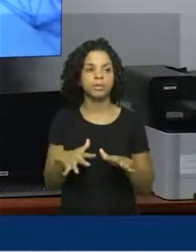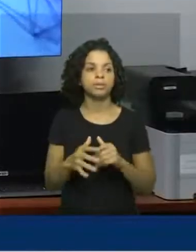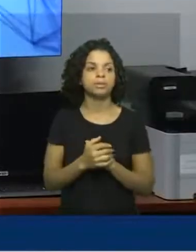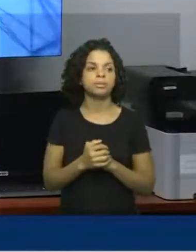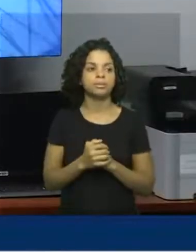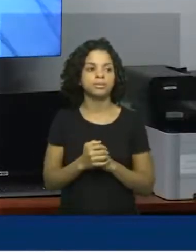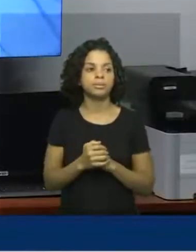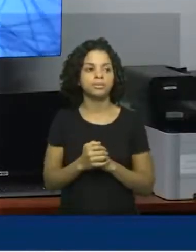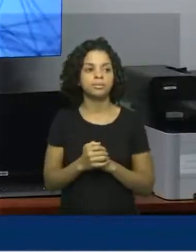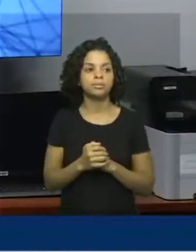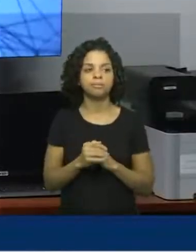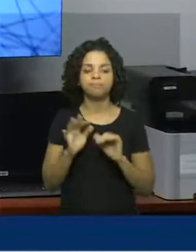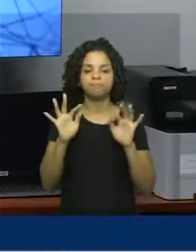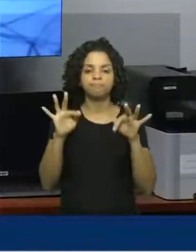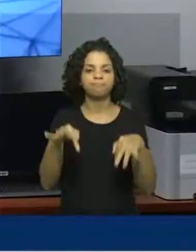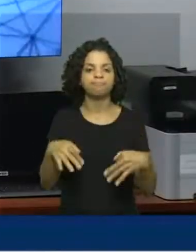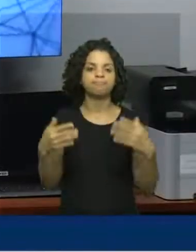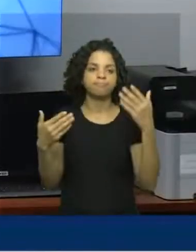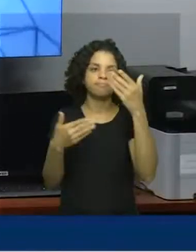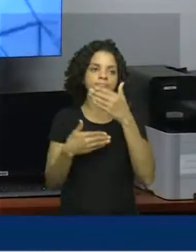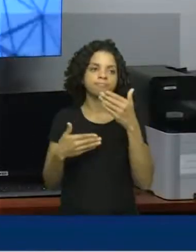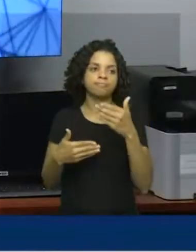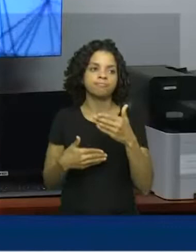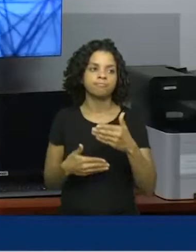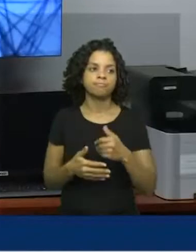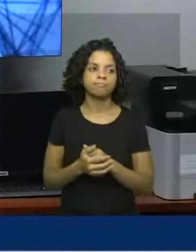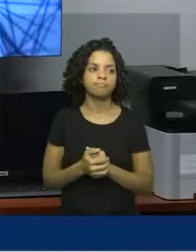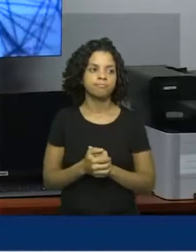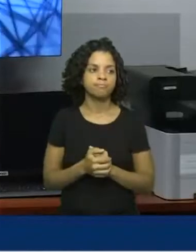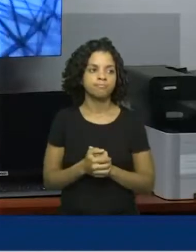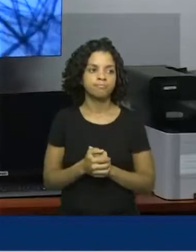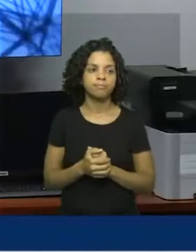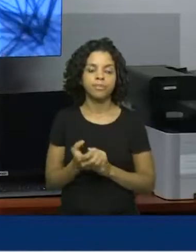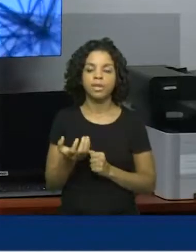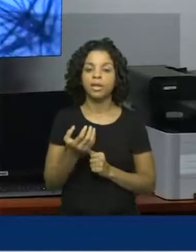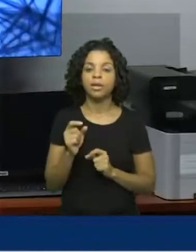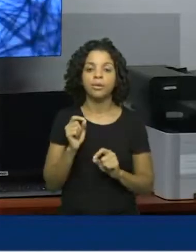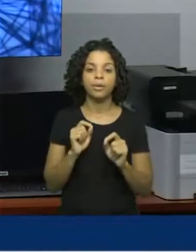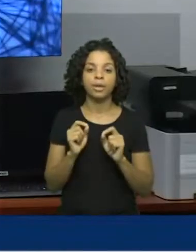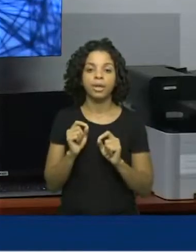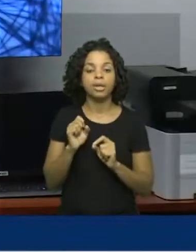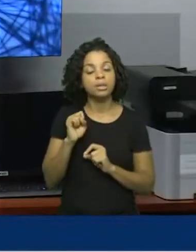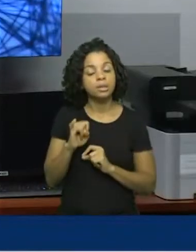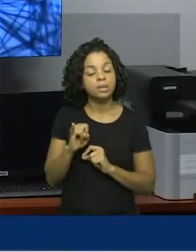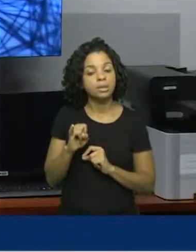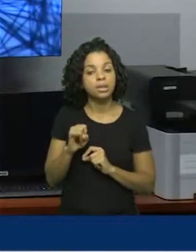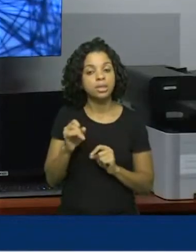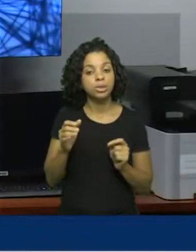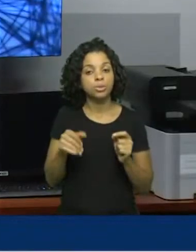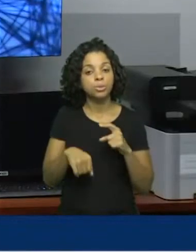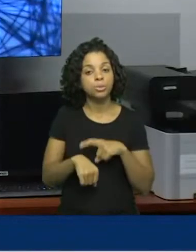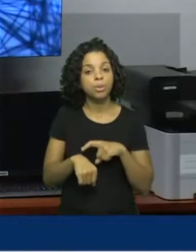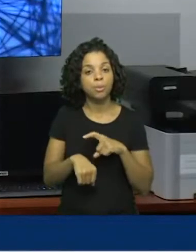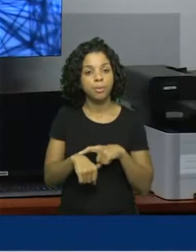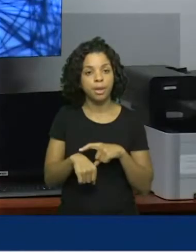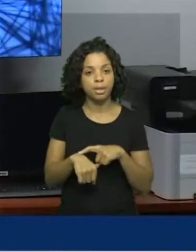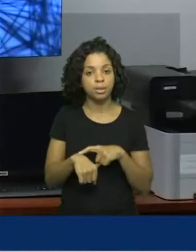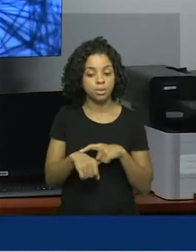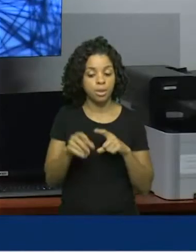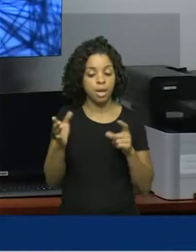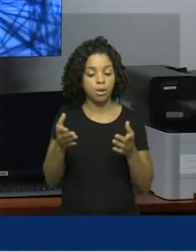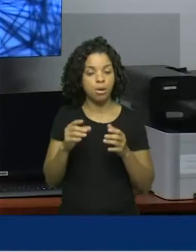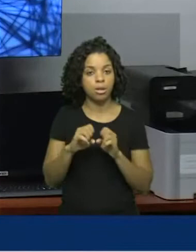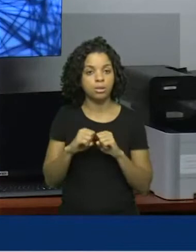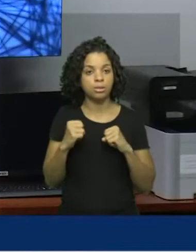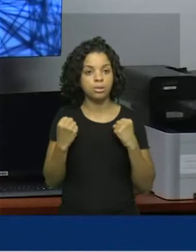apresentação. Eu só queria solicitar, se for possível, em algum momento do seminário, eu trouxe